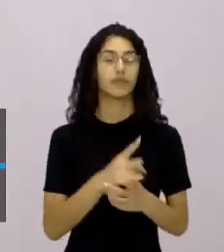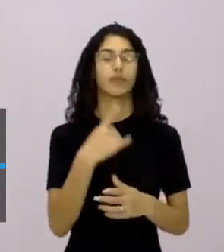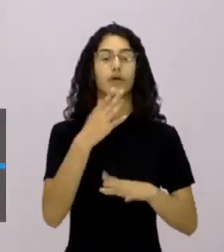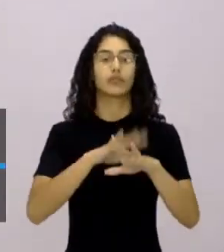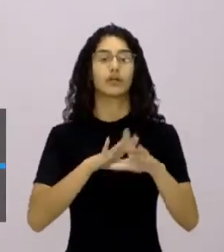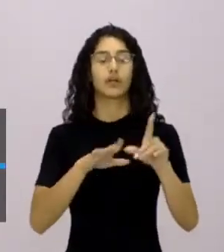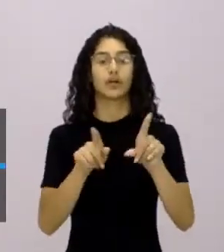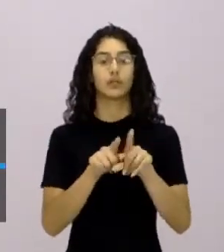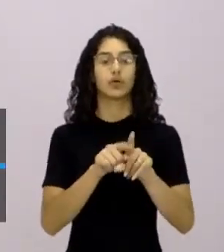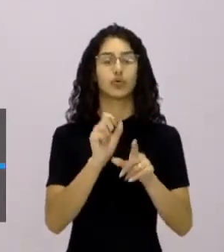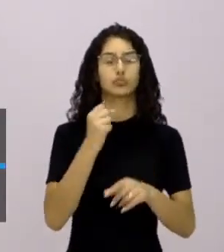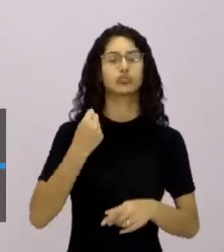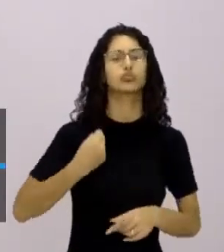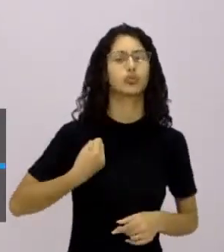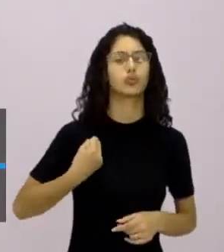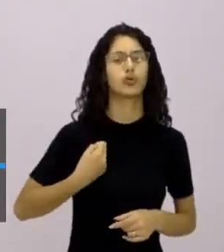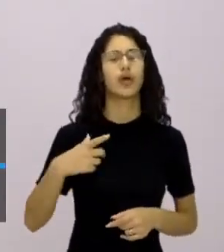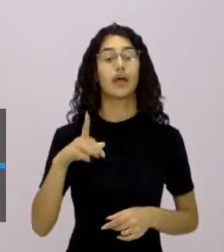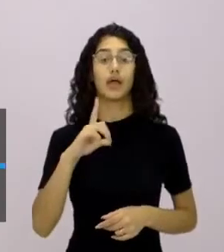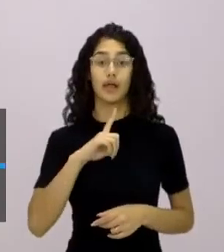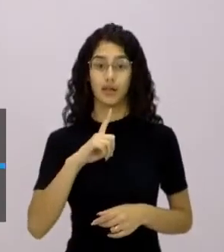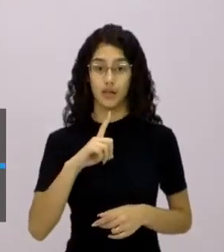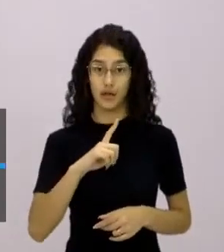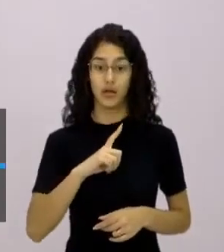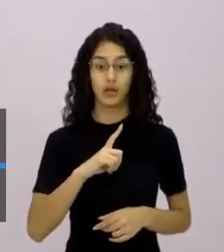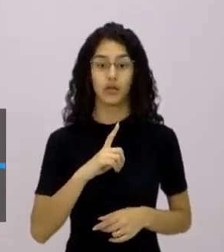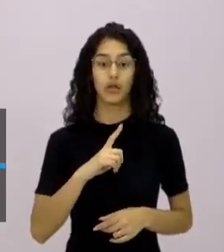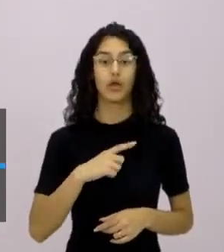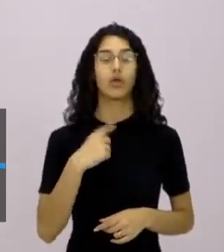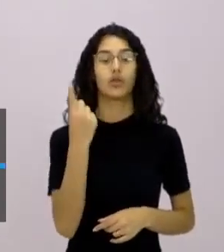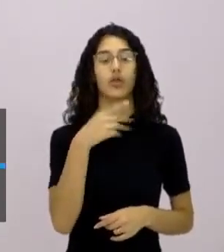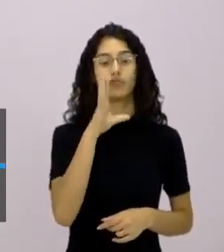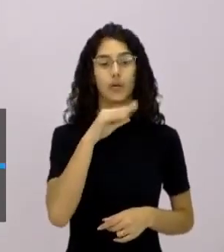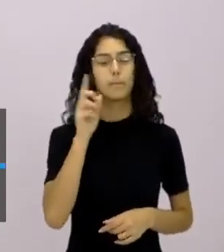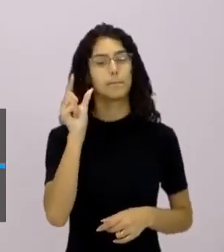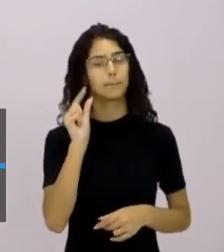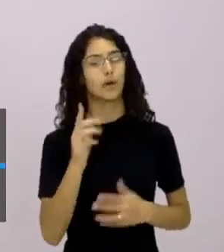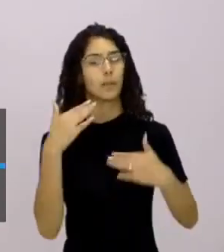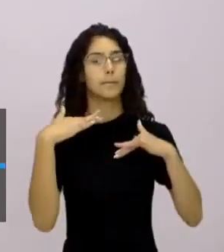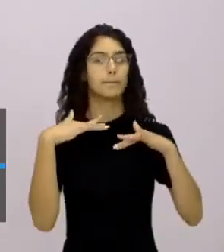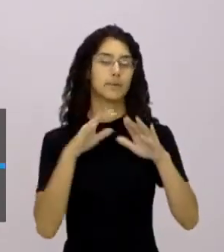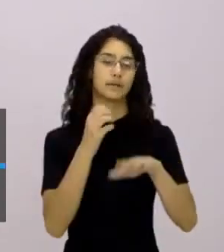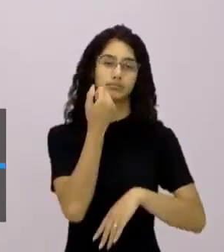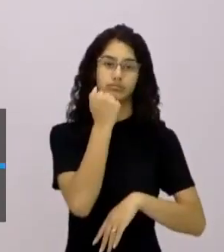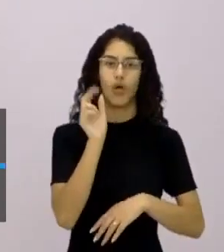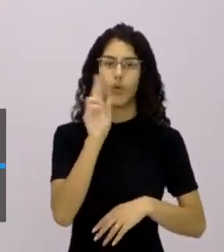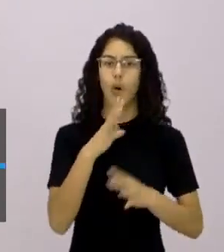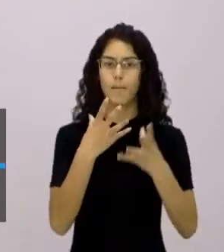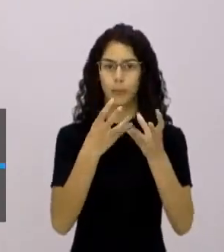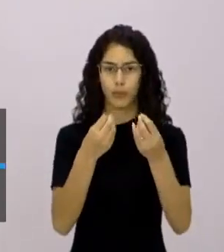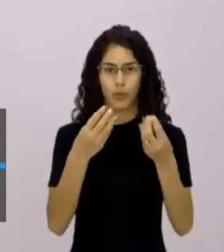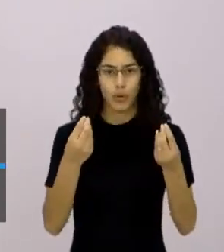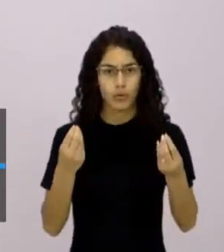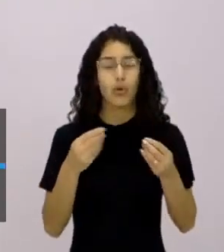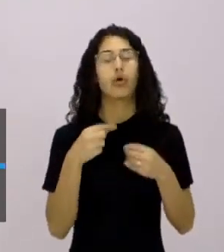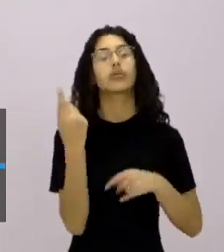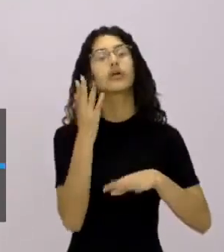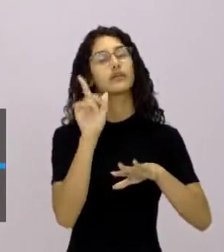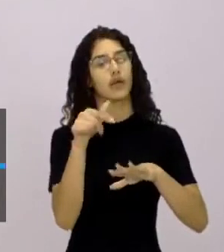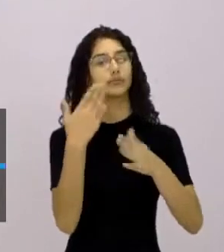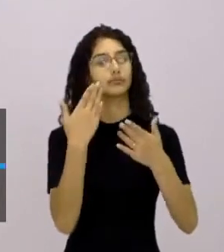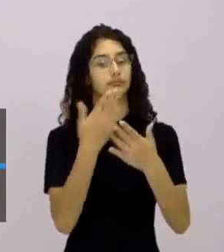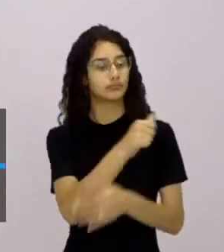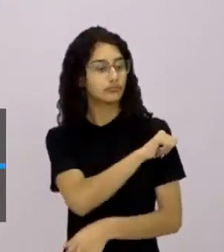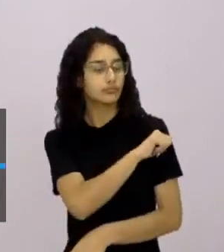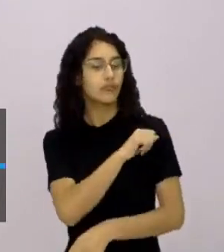gente vai falar de alguns números que existem, né? A gente fala pouco, mas a ciência usa muito. E como a gente é estudante, eu